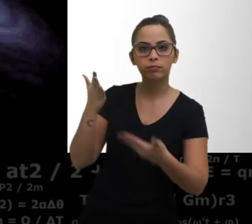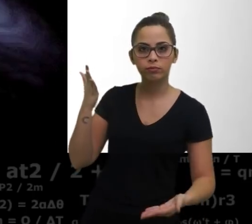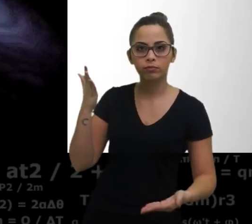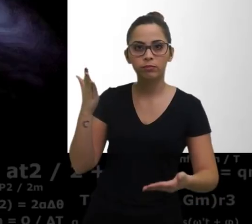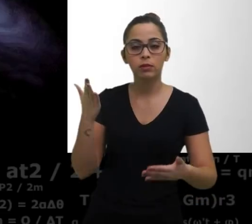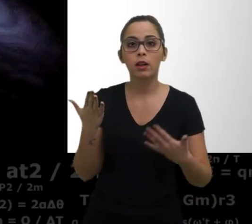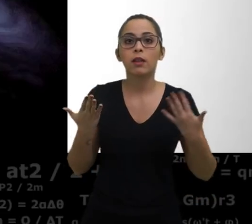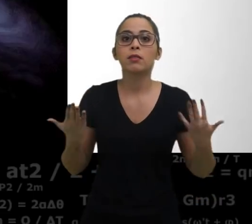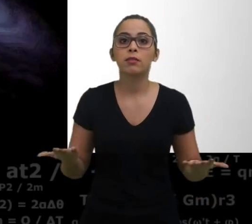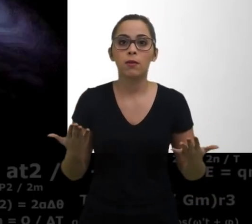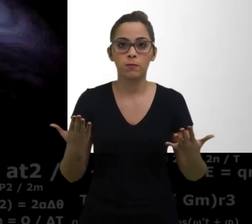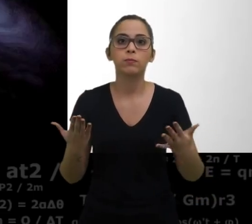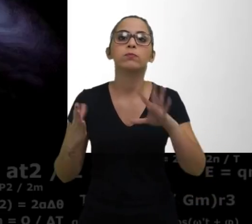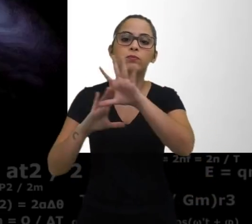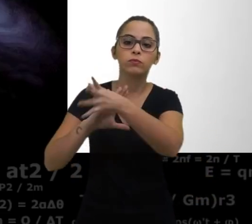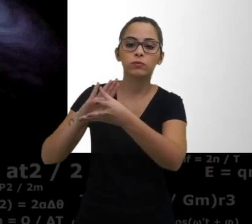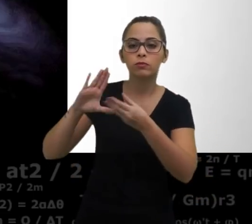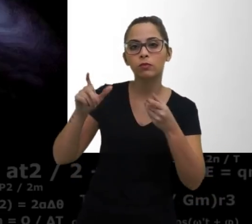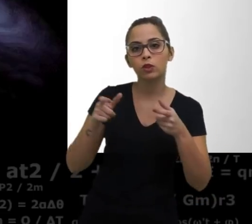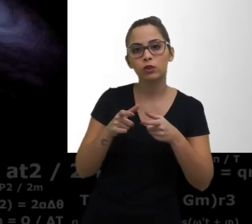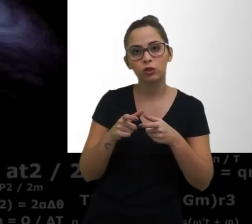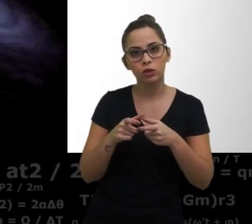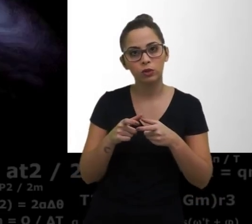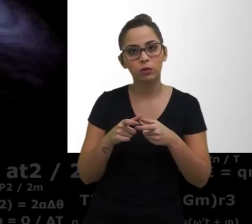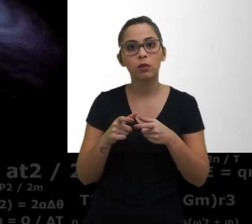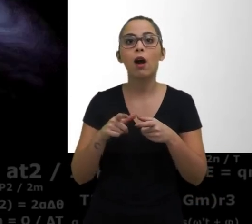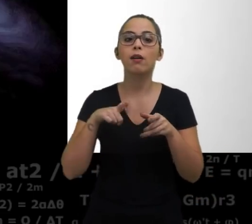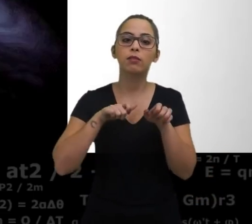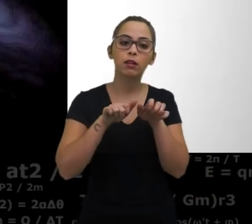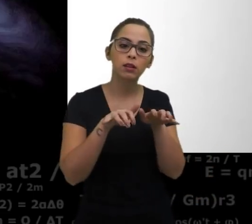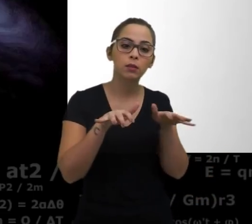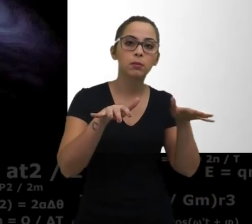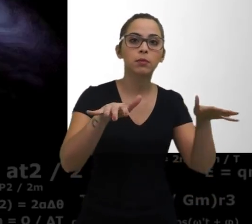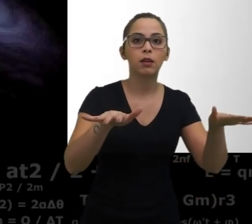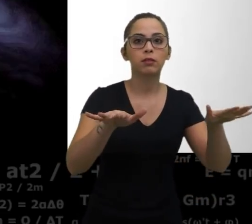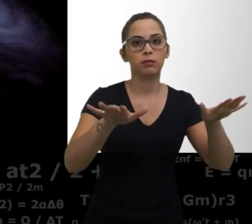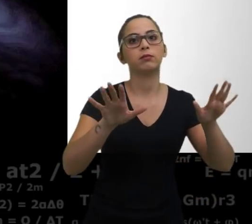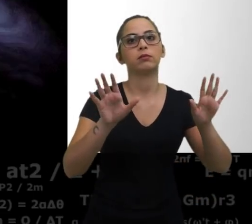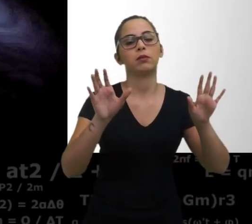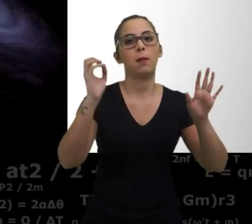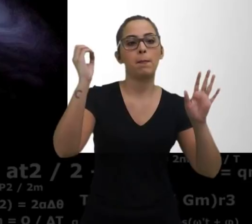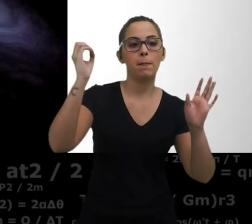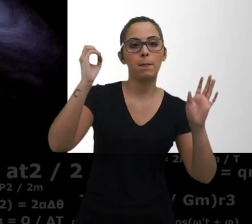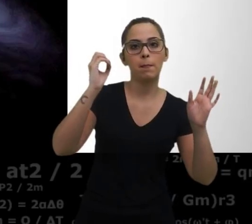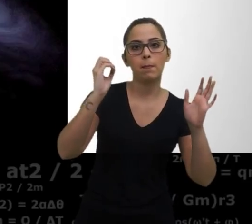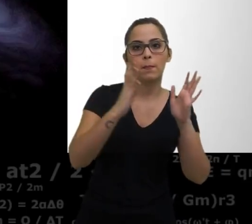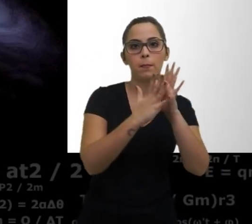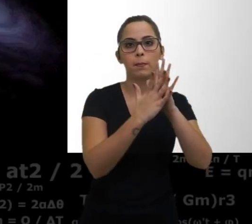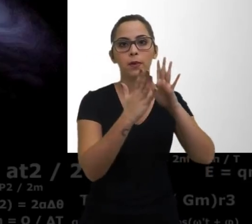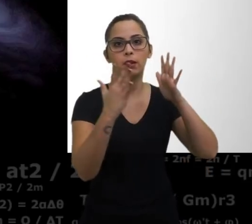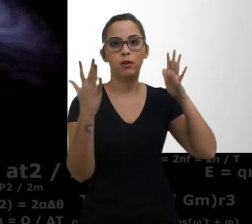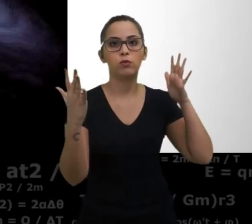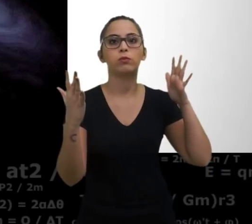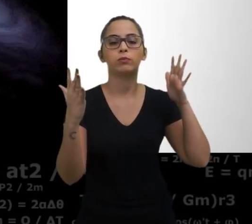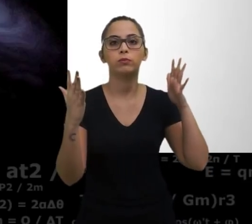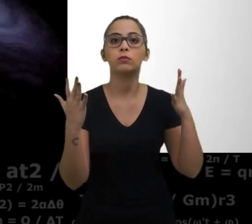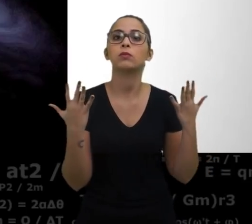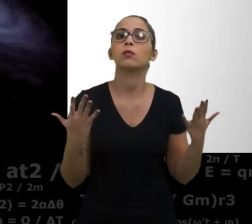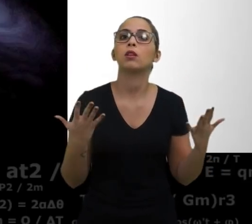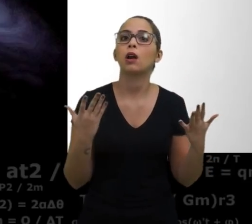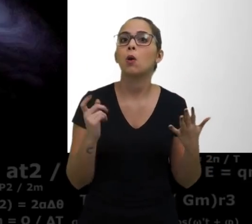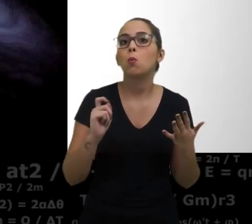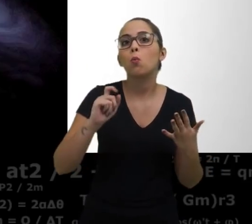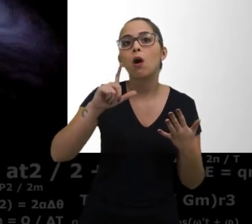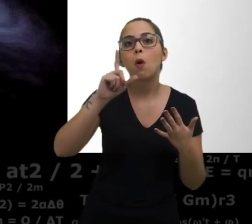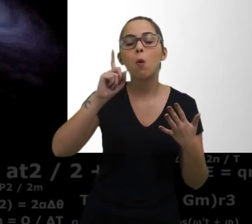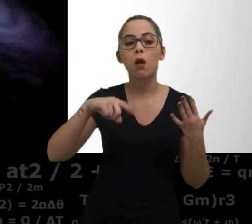comparação, a fusão nuclear, que é o que acontece no núcleo do Sol, está transformando 4 átomos de hidrogênio, 1 átomo de hélio